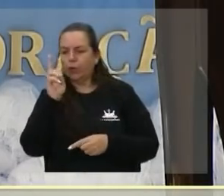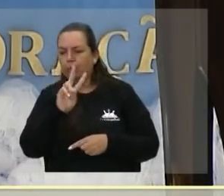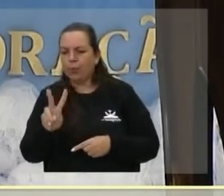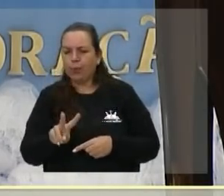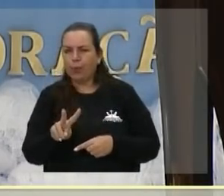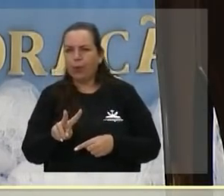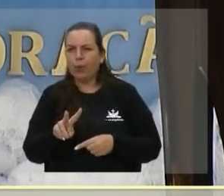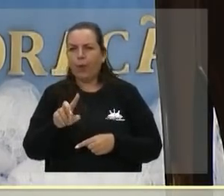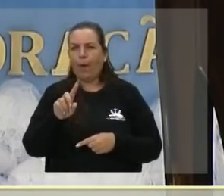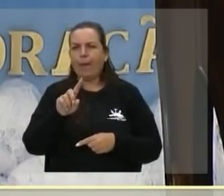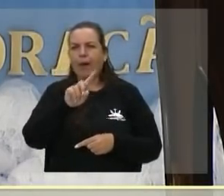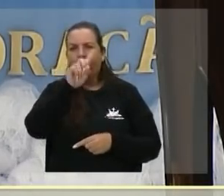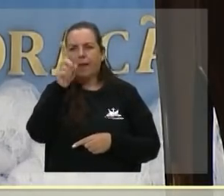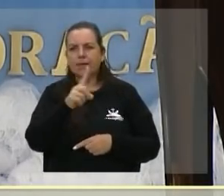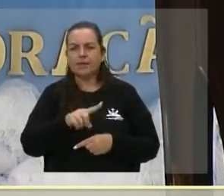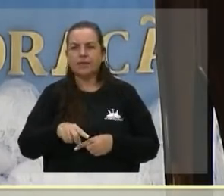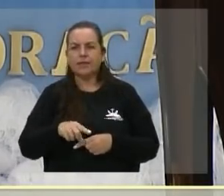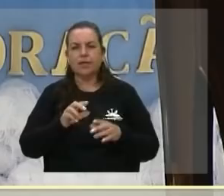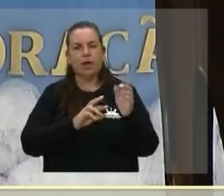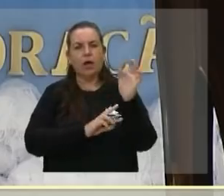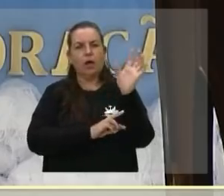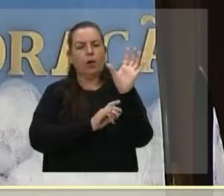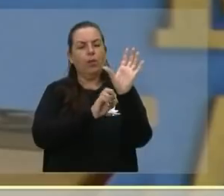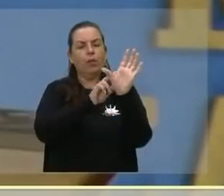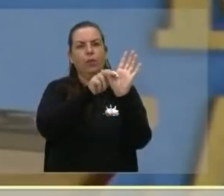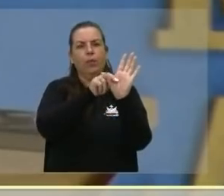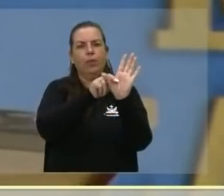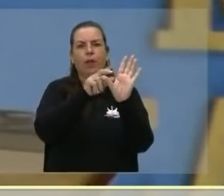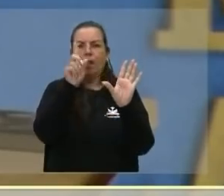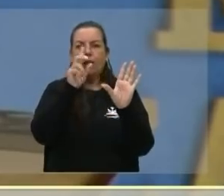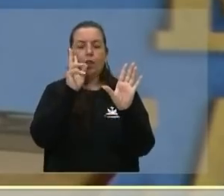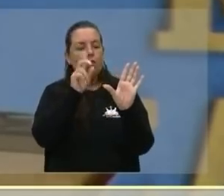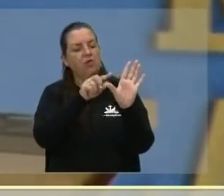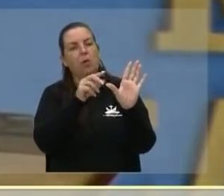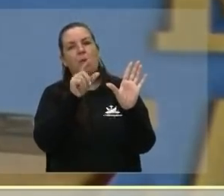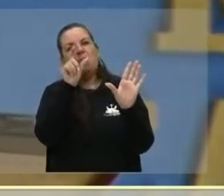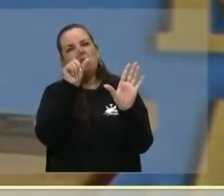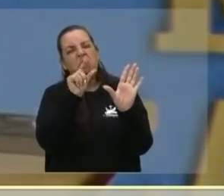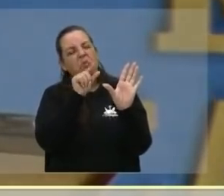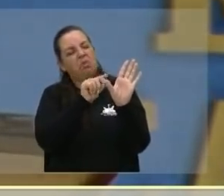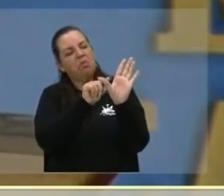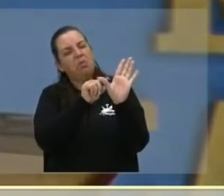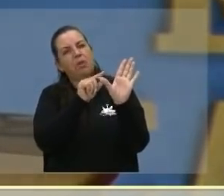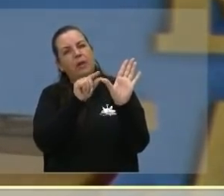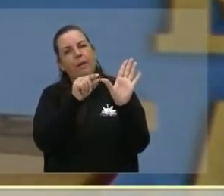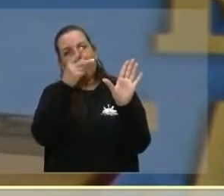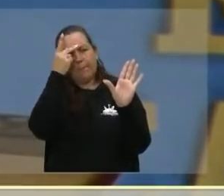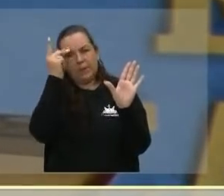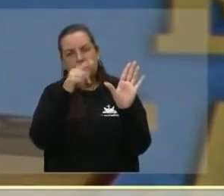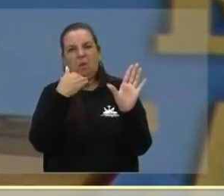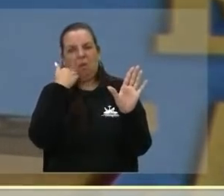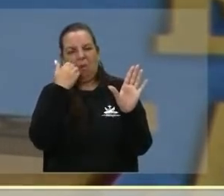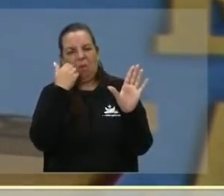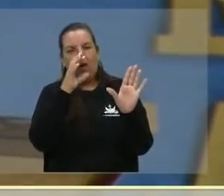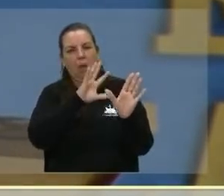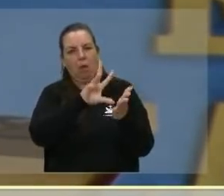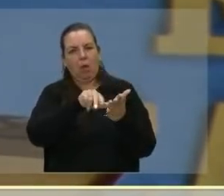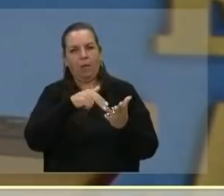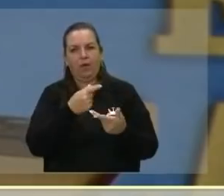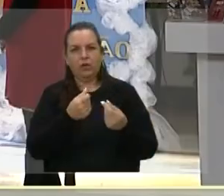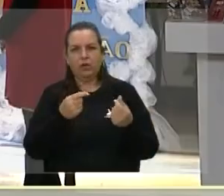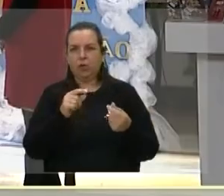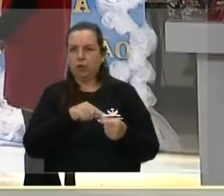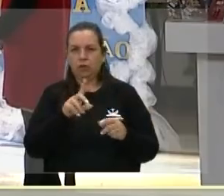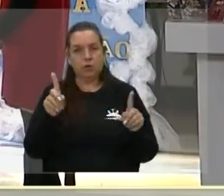para zack para zaqueu ele não viu o anãozinho lá em cima ele não viu safadinho que roubava dinheiro dos